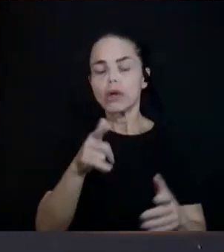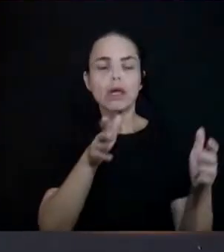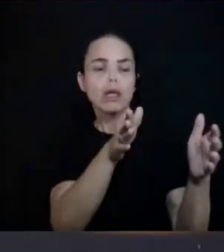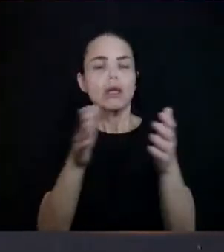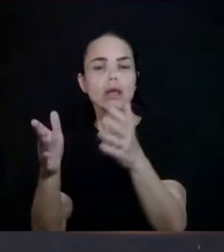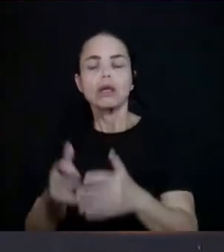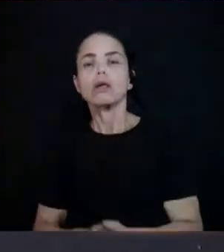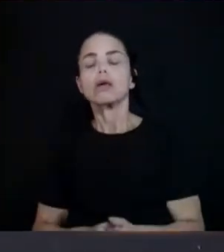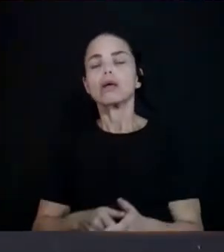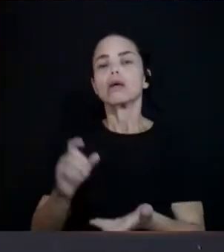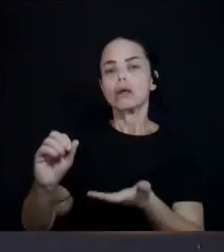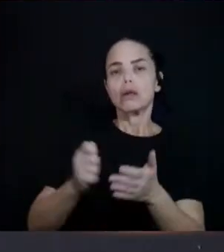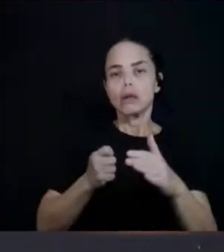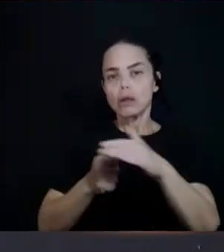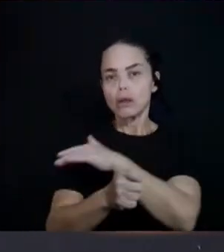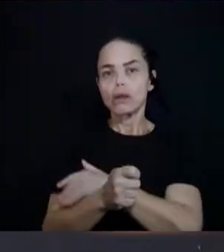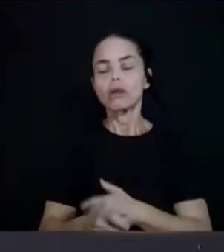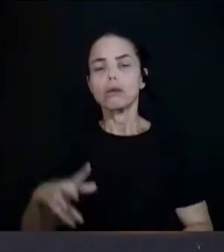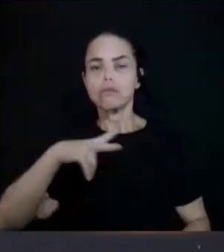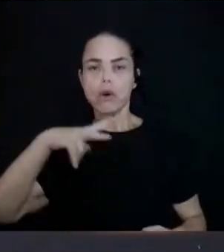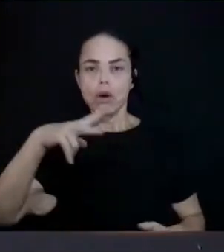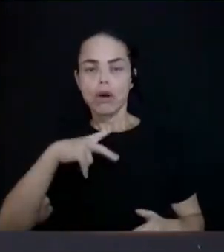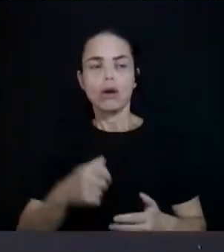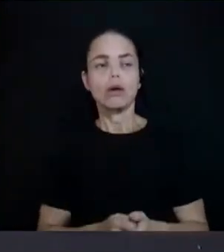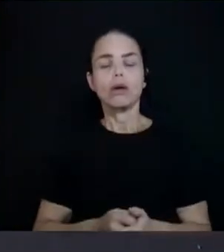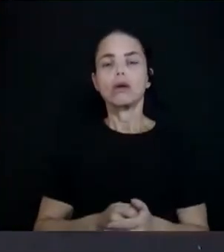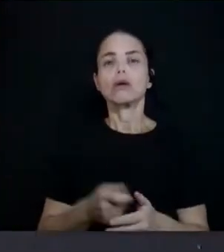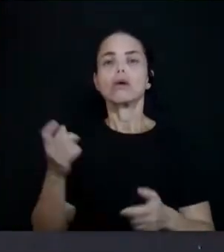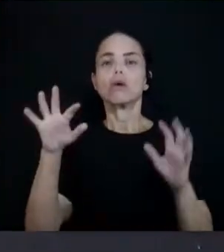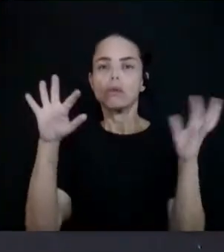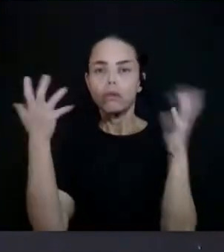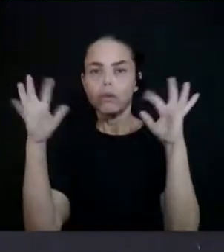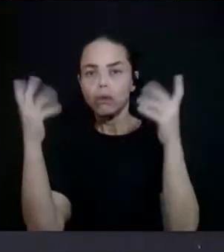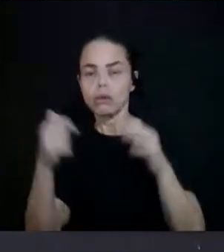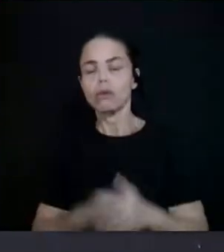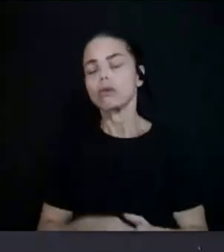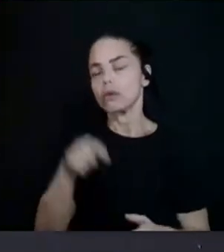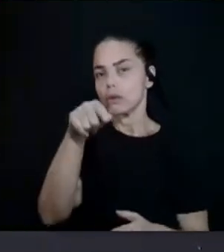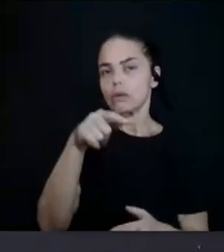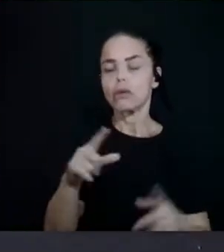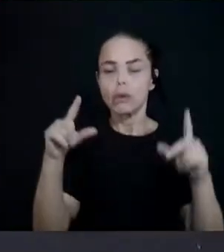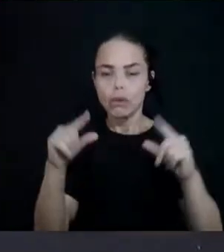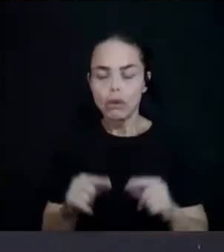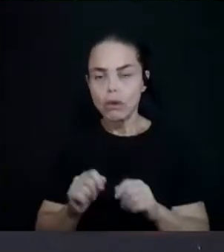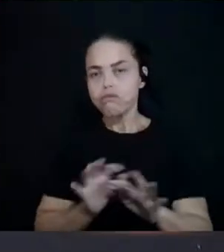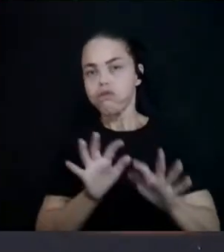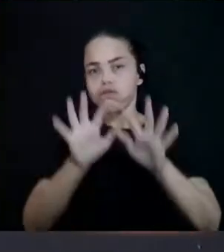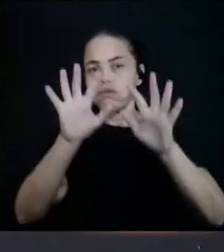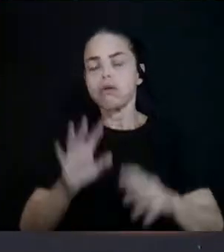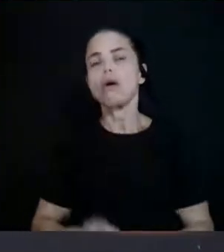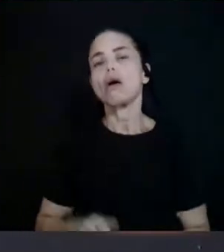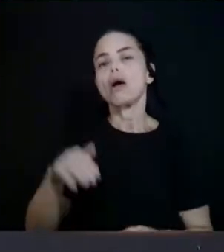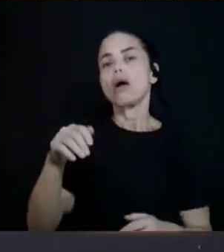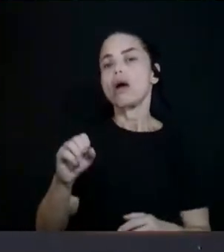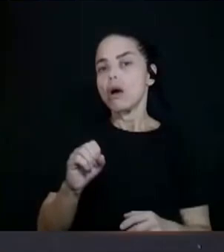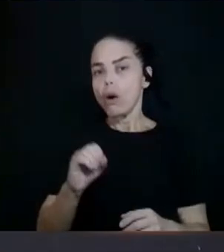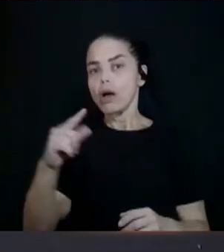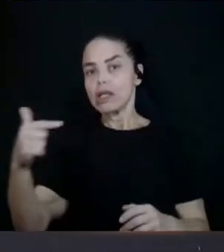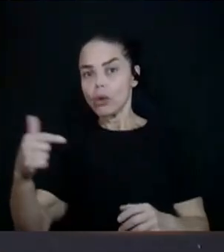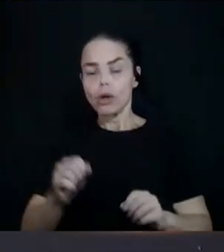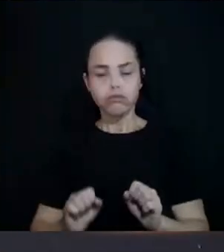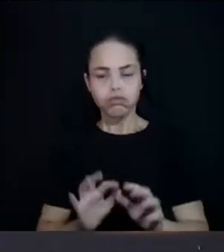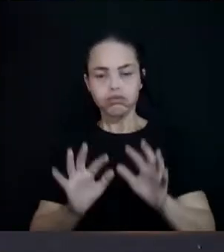investimentos privados, avanço na agenda climática, principalmente na redução da emissão de metano, né? Além